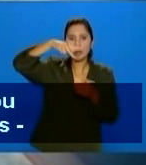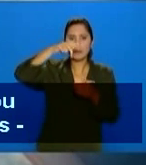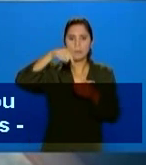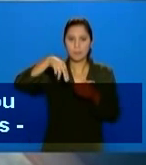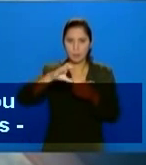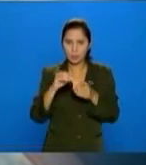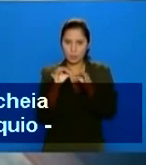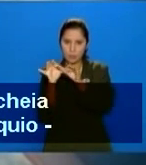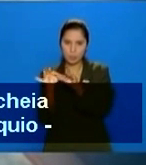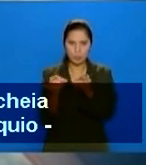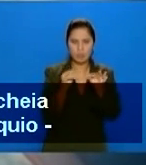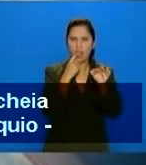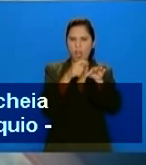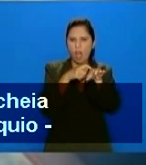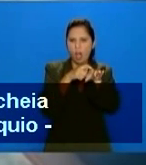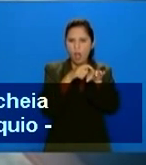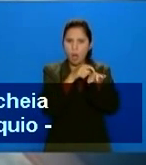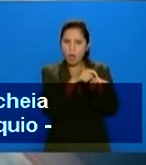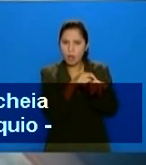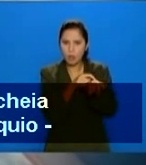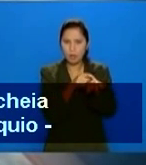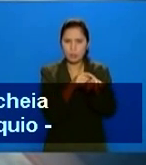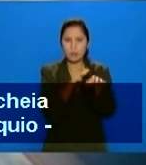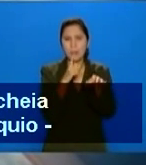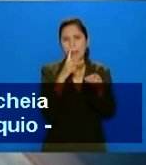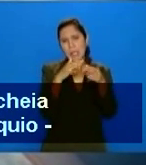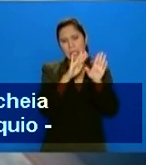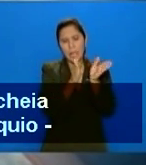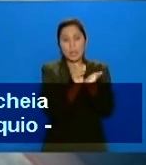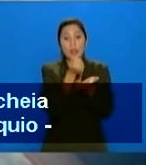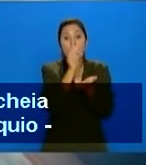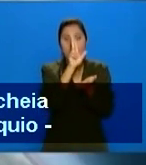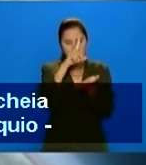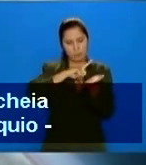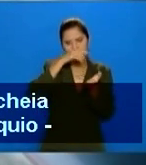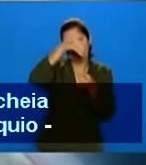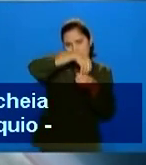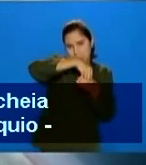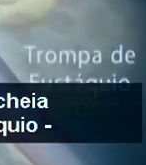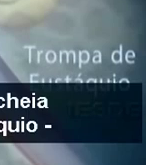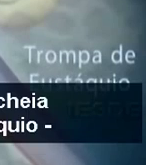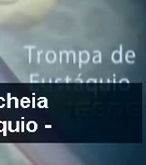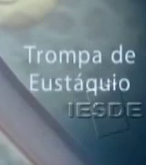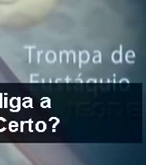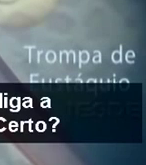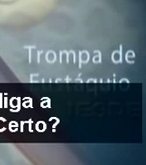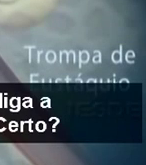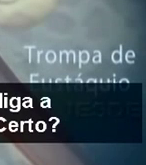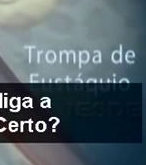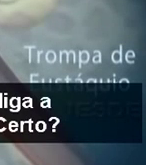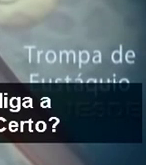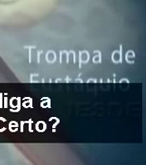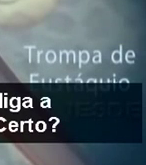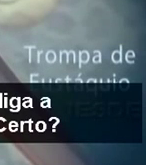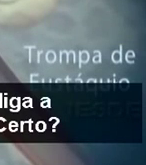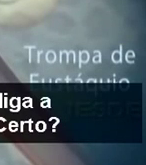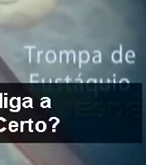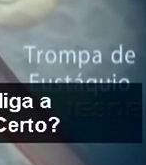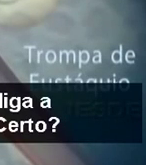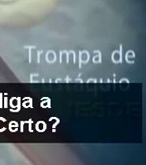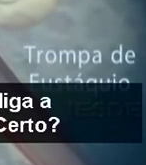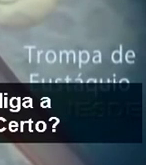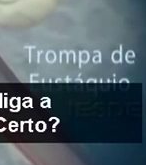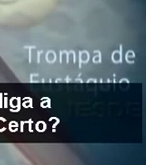do canal de ossos, vamos dizer, no meio, uma caixa cheia de ar, né? E da trompa de Eustáquio, que seria um canalzinho que